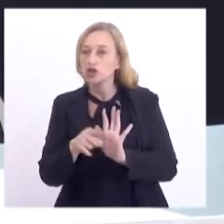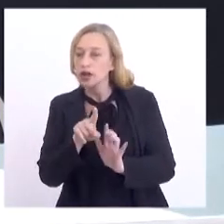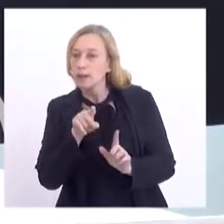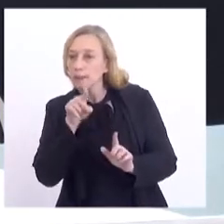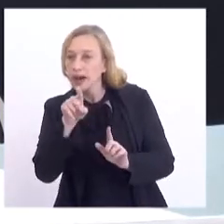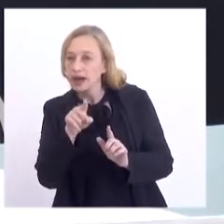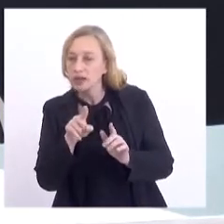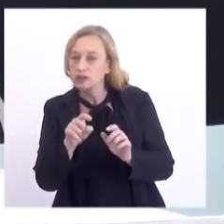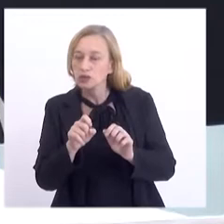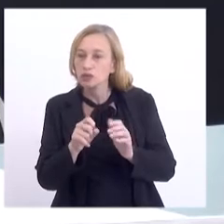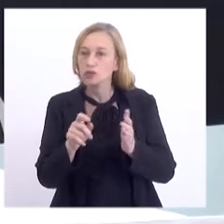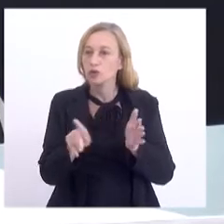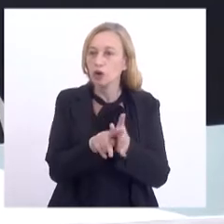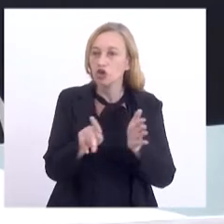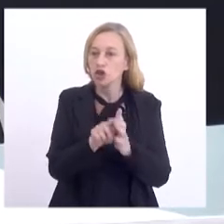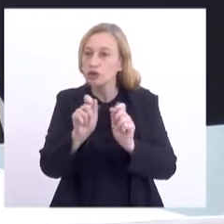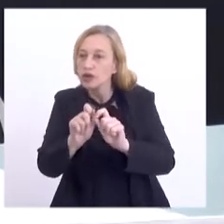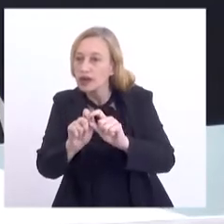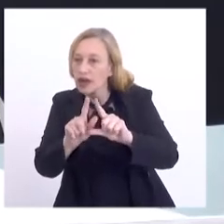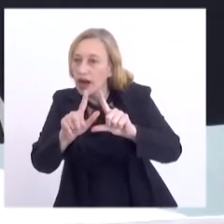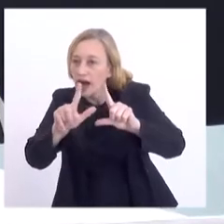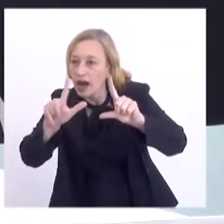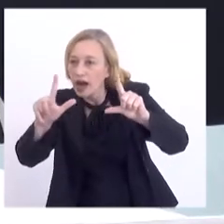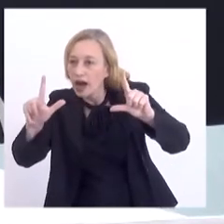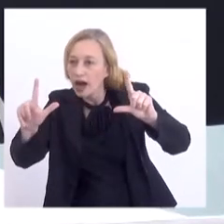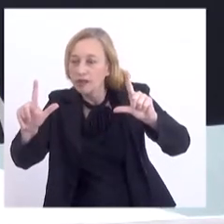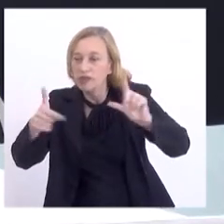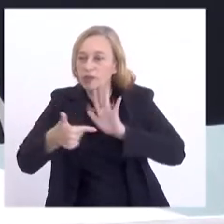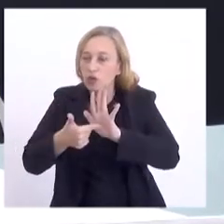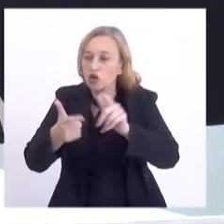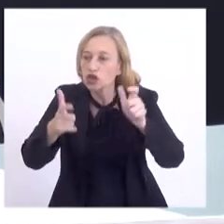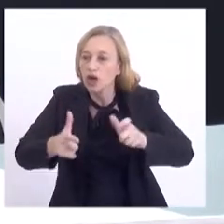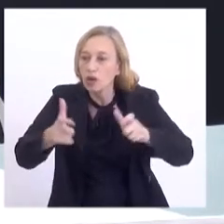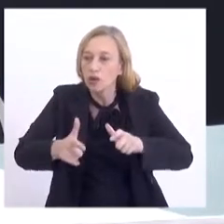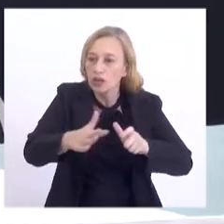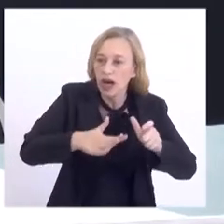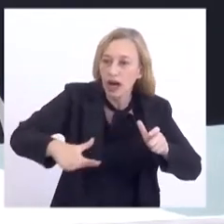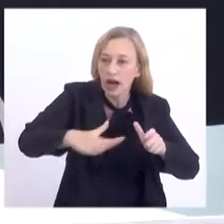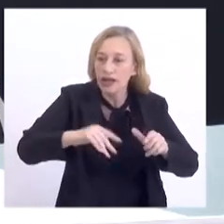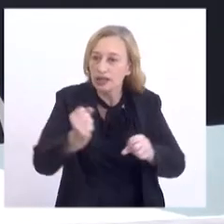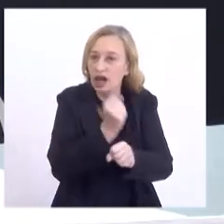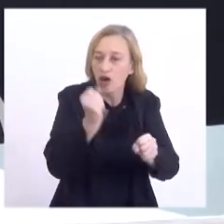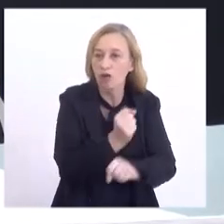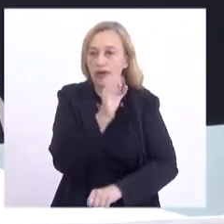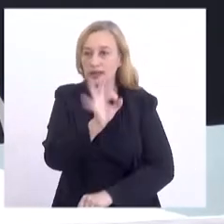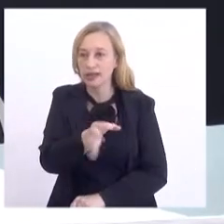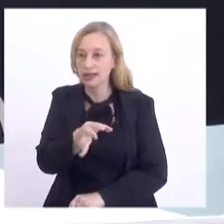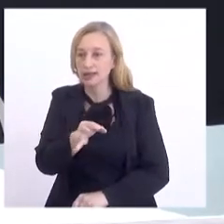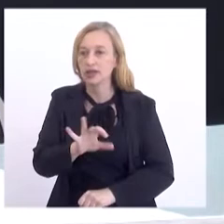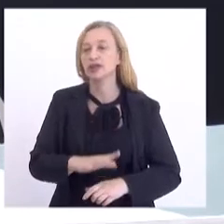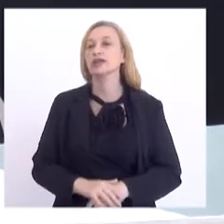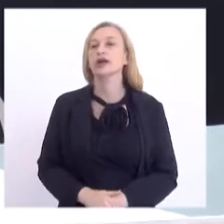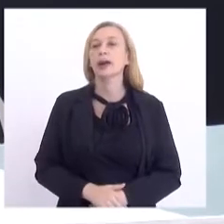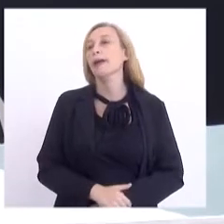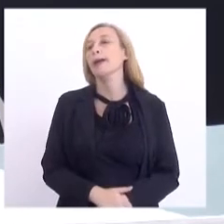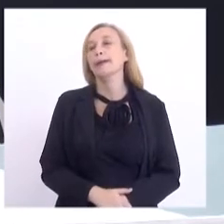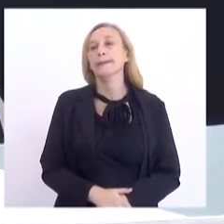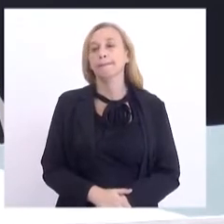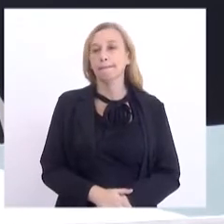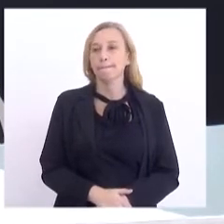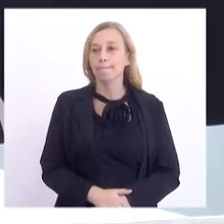ele tem um ele abre ali uma Aonde que tá sendo a área da obra especificamente geolocalizado